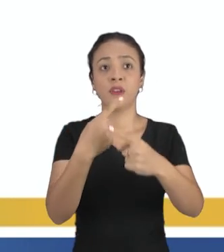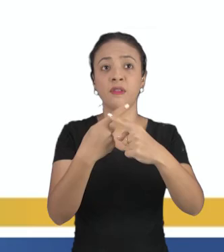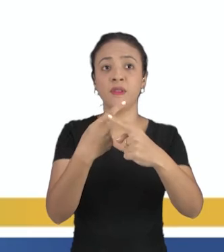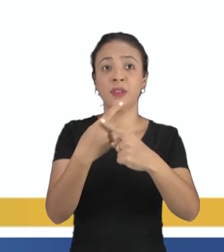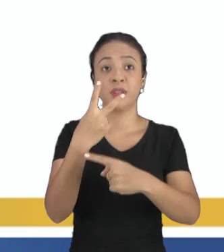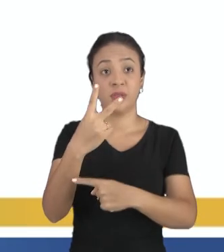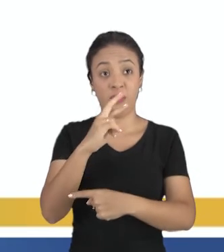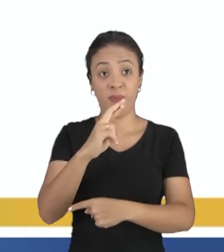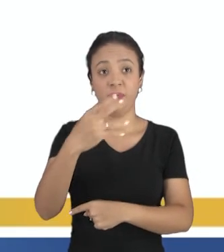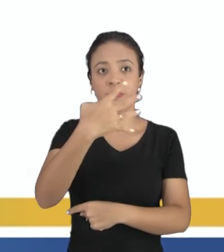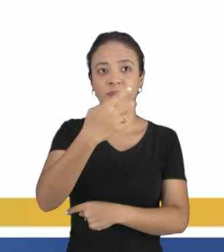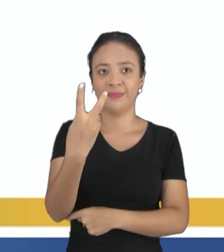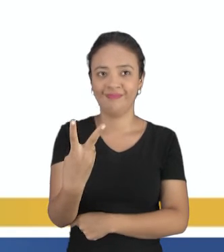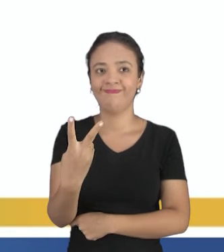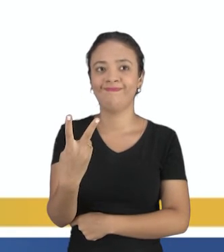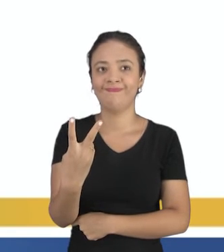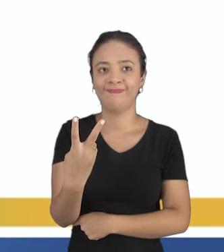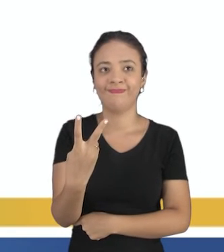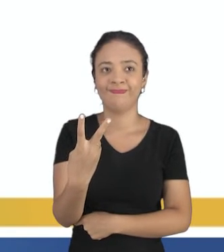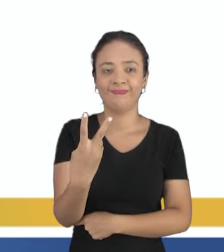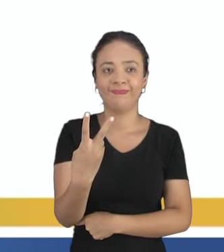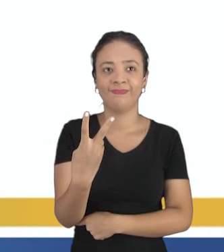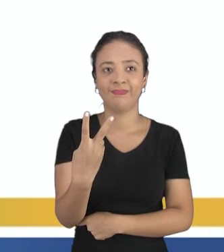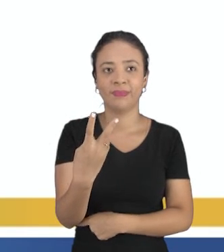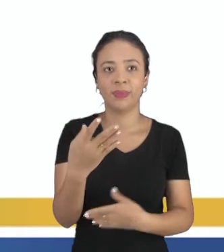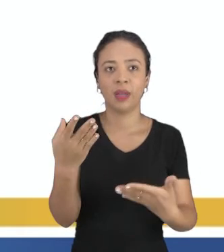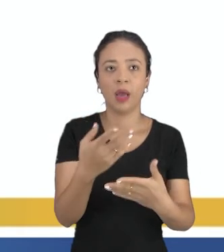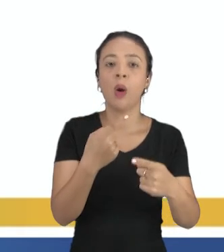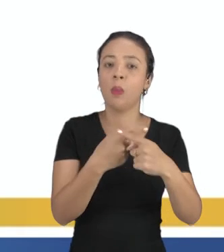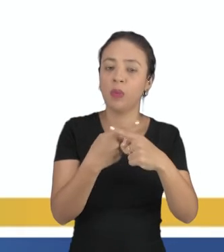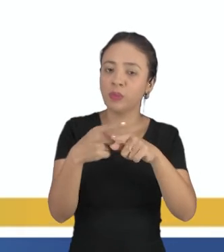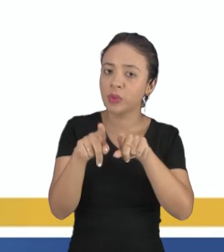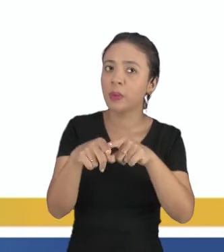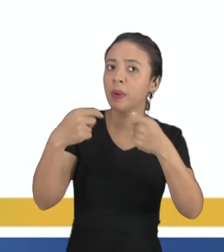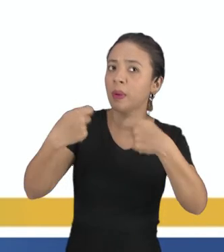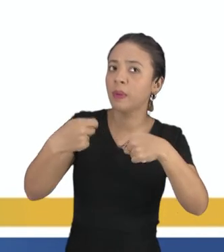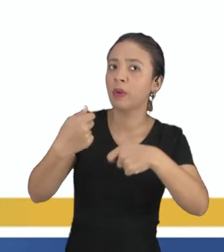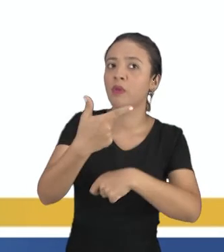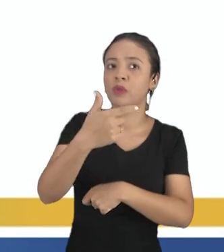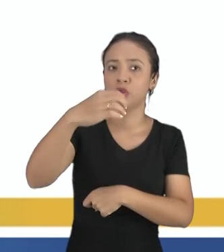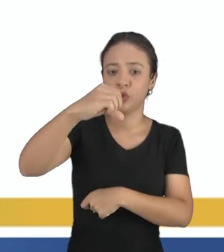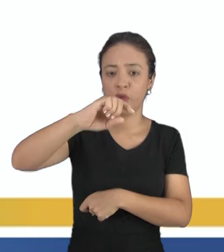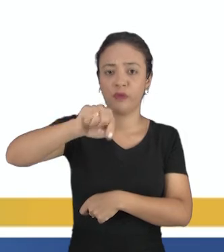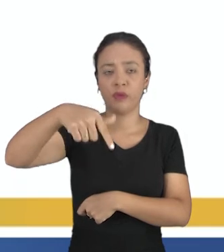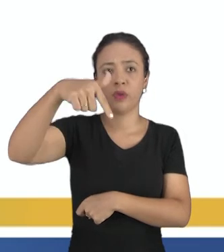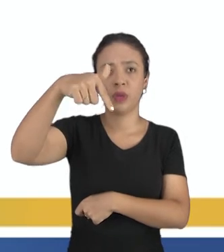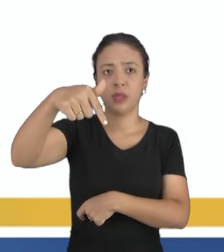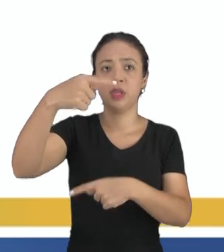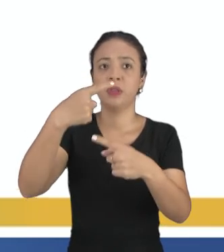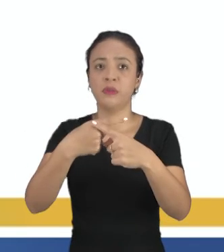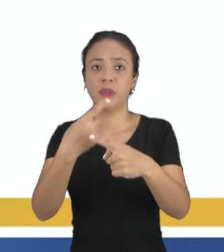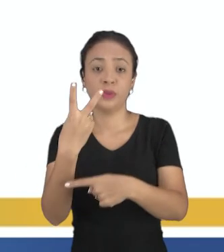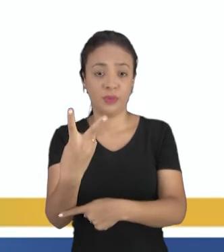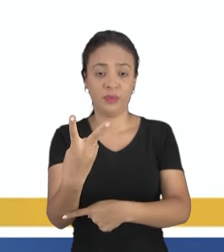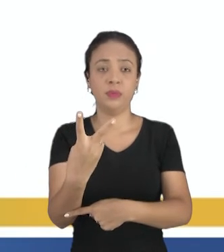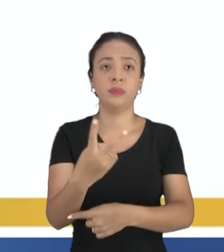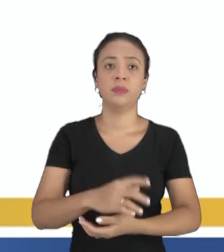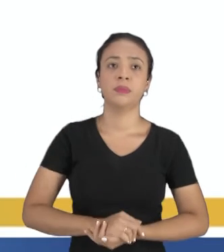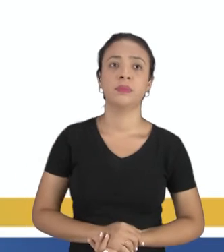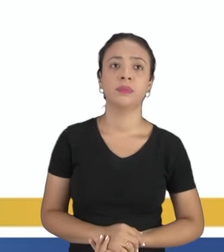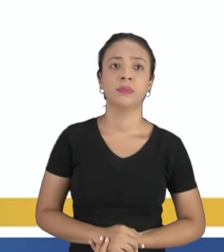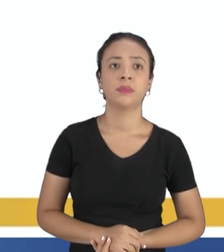é 42. E ao mesmo tempo eu vou ter que multiplicar o 29,7 por